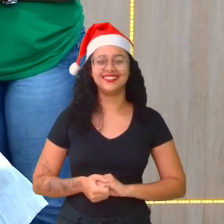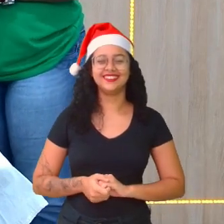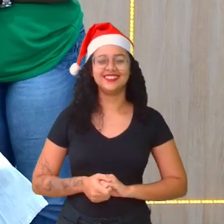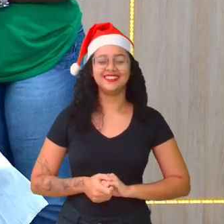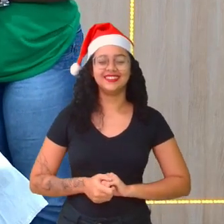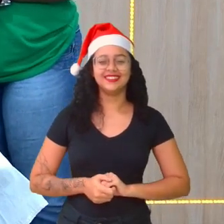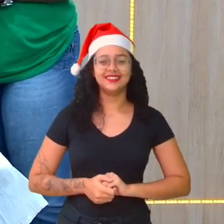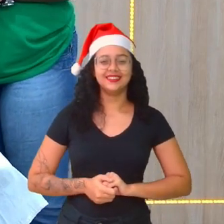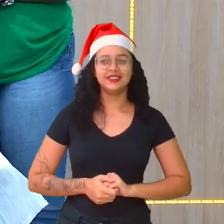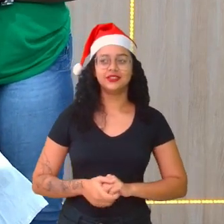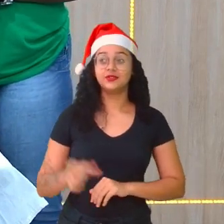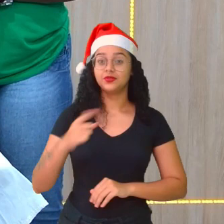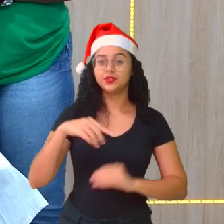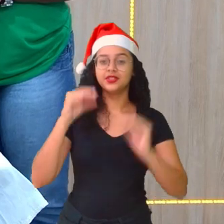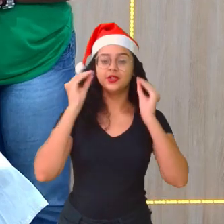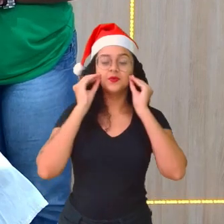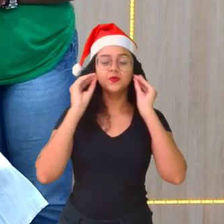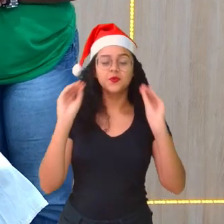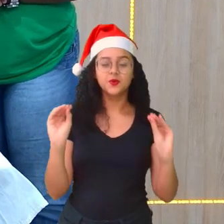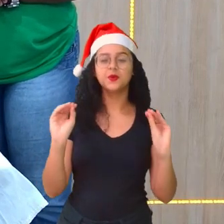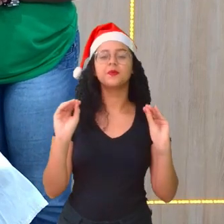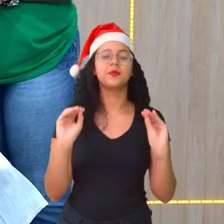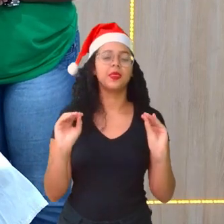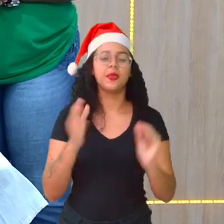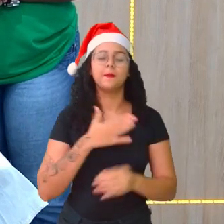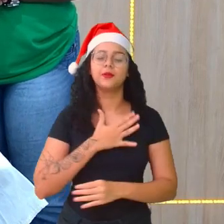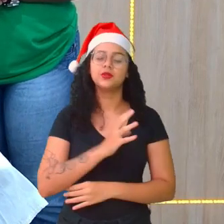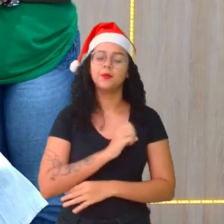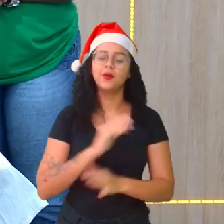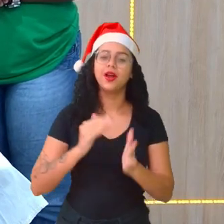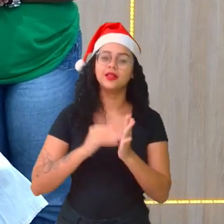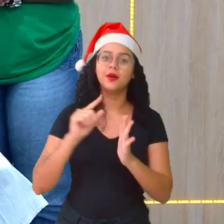Show de bola. Vocês, ó, um cheiro, meus amores. E